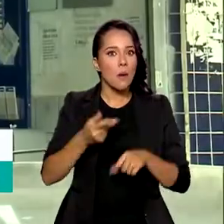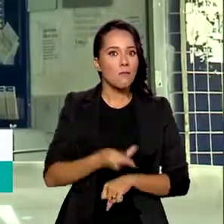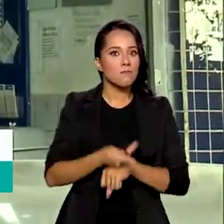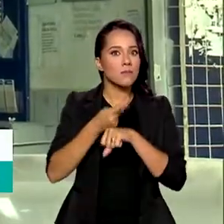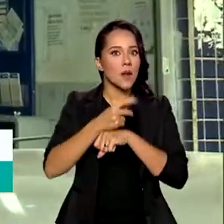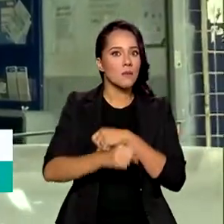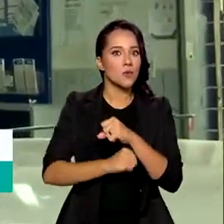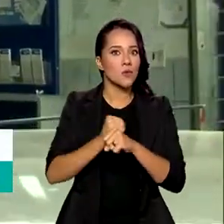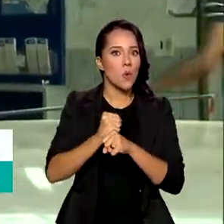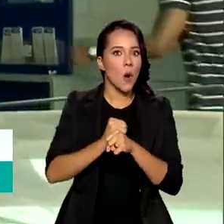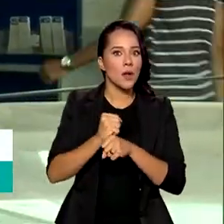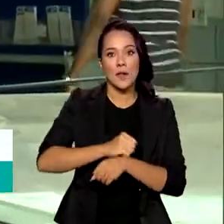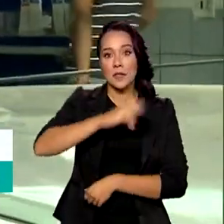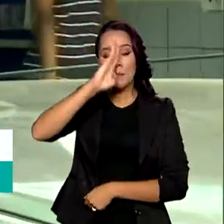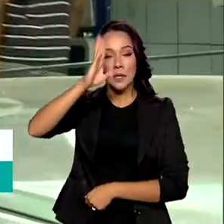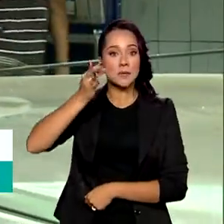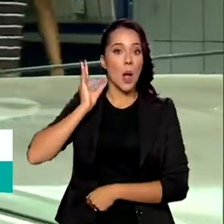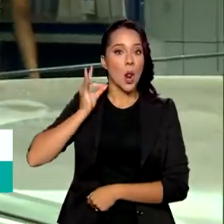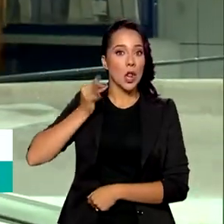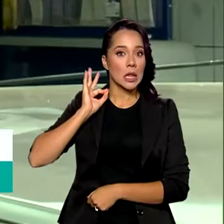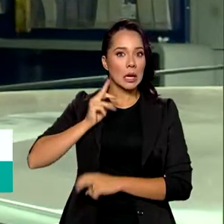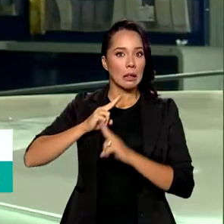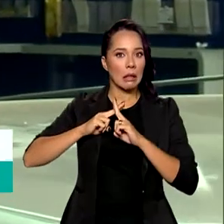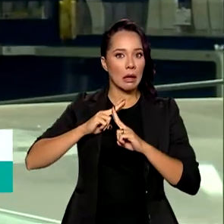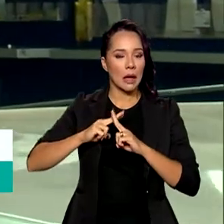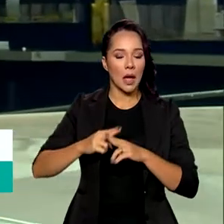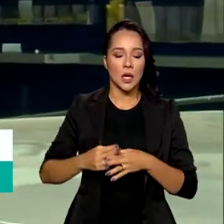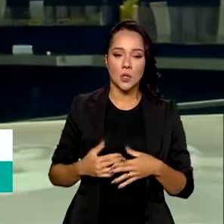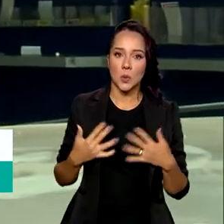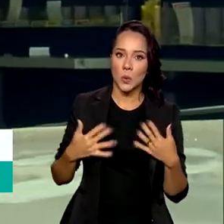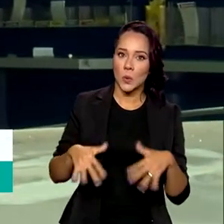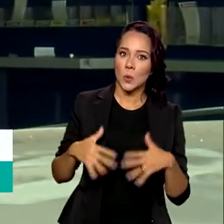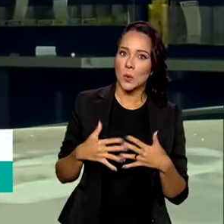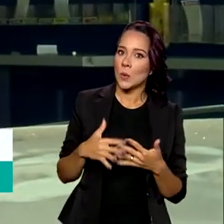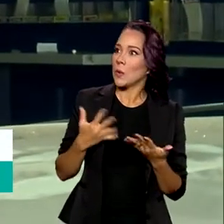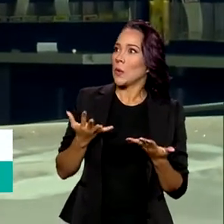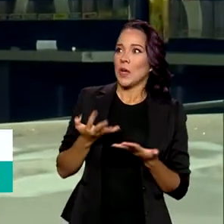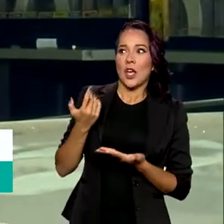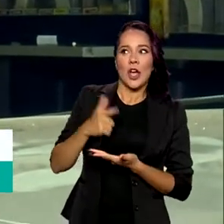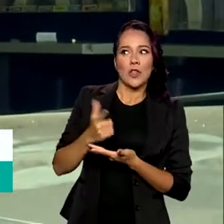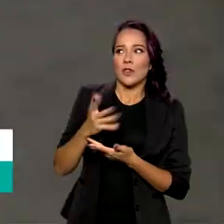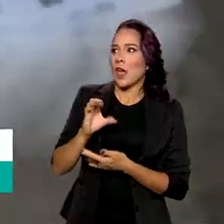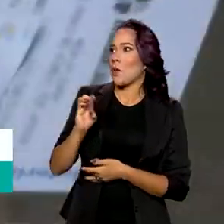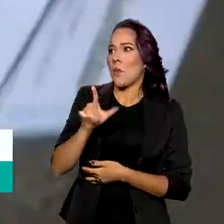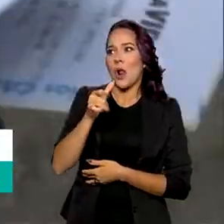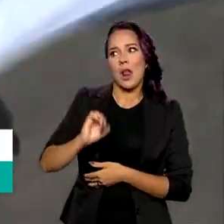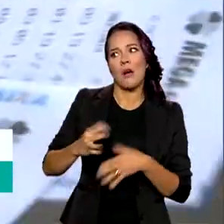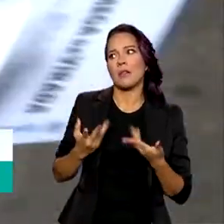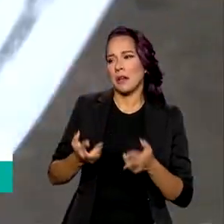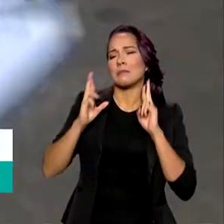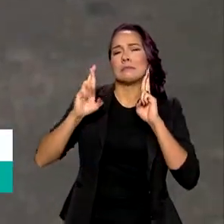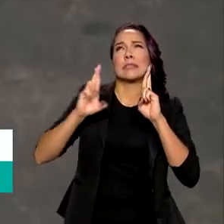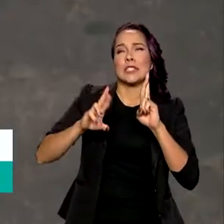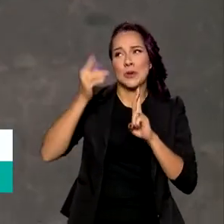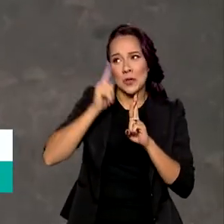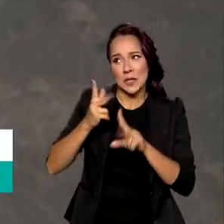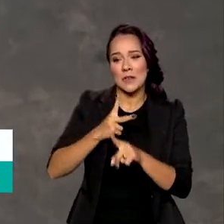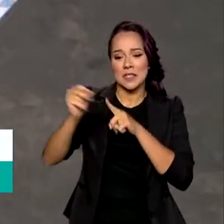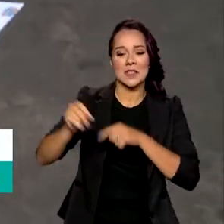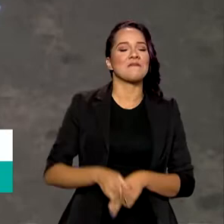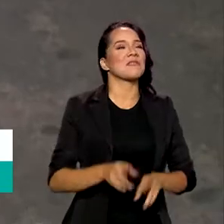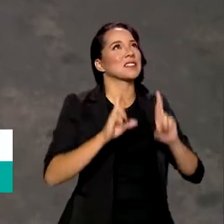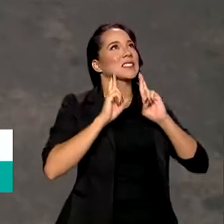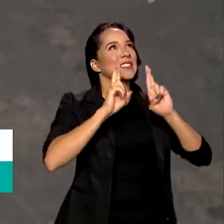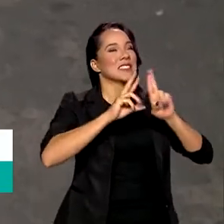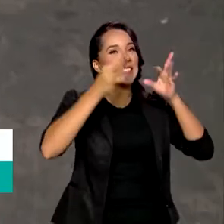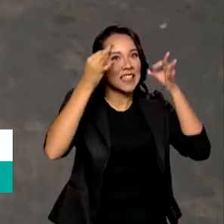prêmio do ano da príncipe eu queria da Caixa Econômica Federal eu não aguento mais entrar em bolão Miguelzinho Tomara que dessa vez a gente ganha e